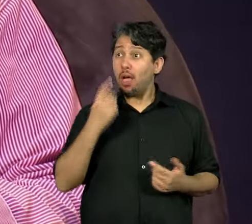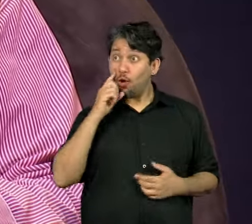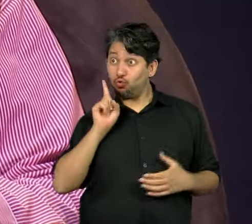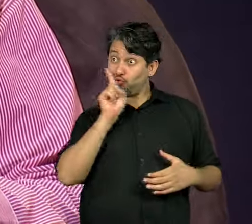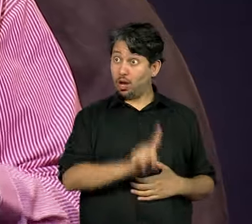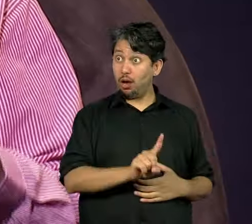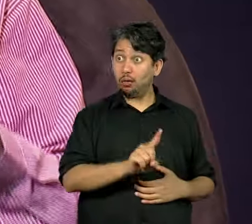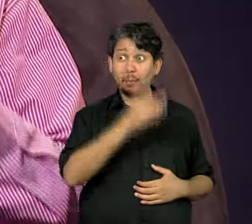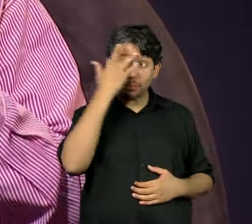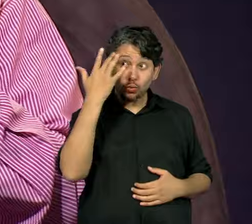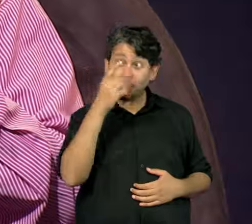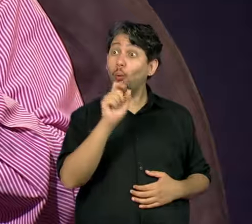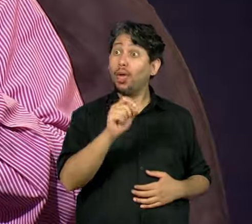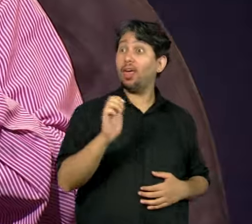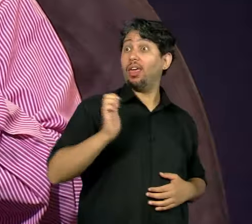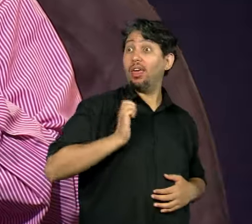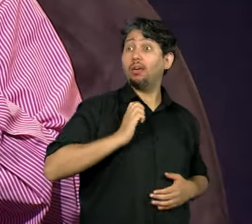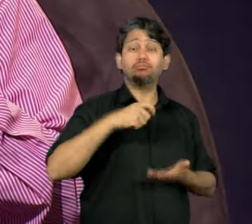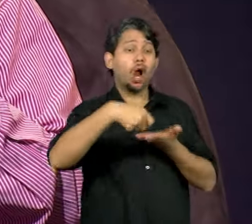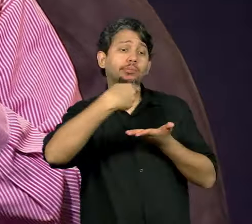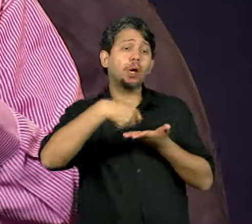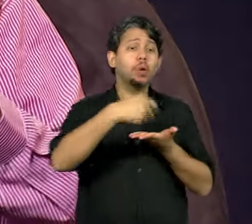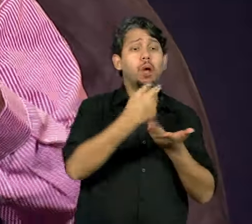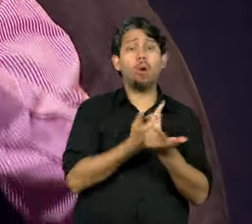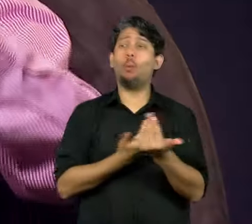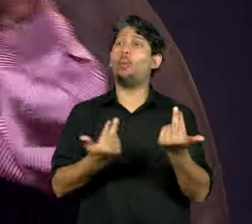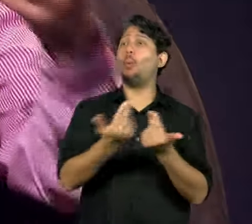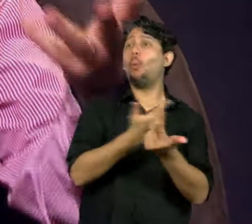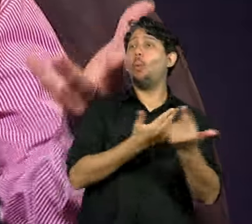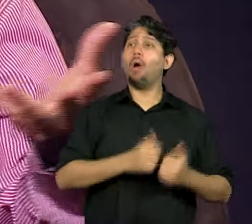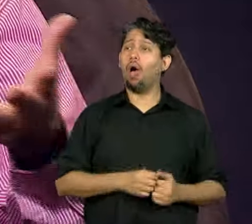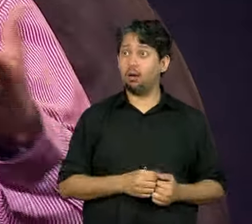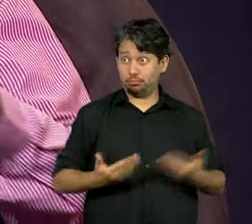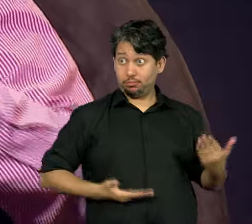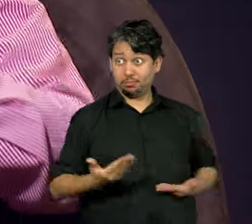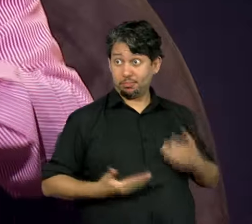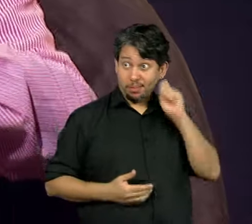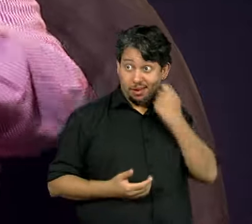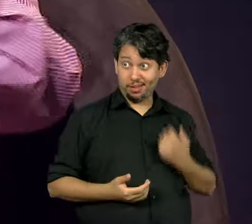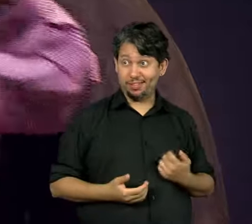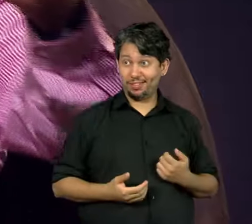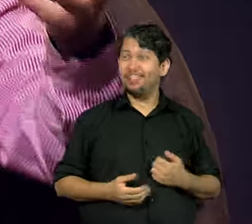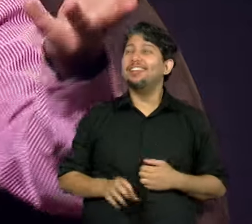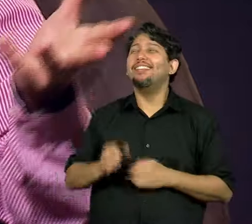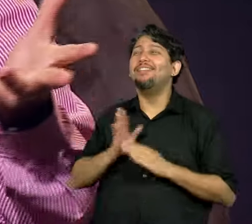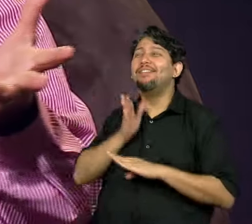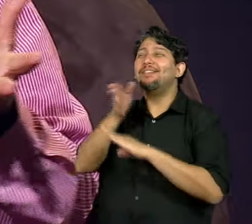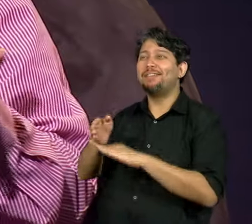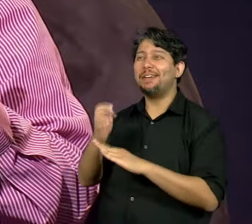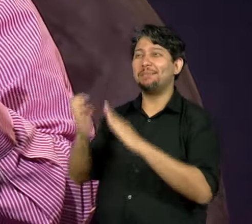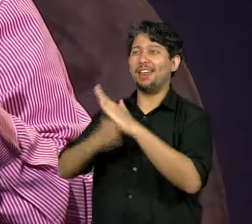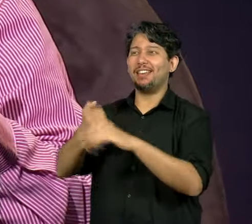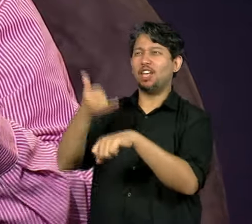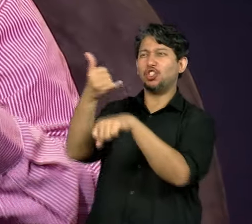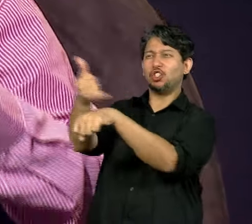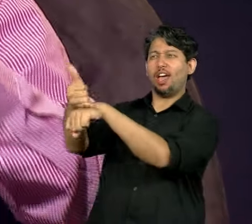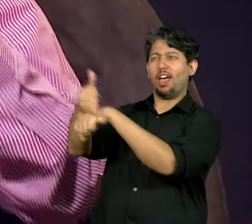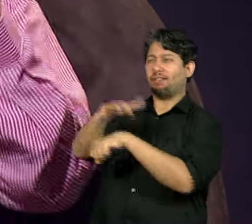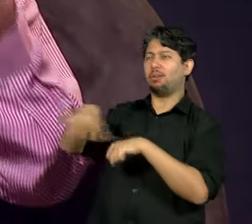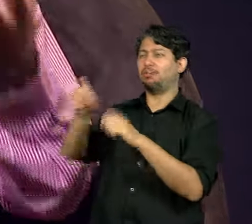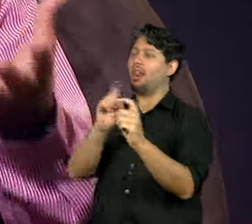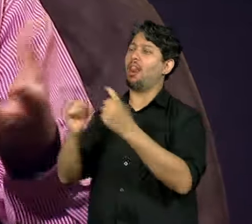brancos, de ver nas empresas, nas diretorias das empresas, um ambiente onde os líderes são todos